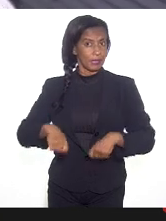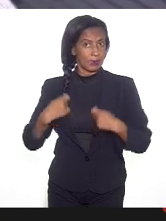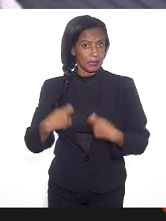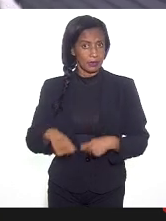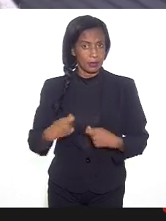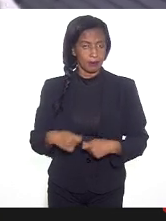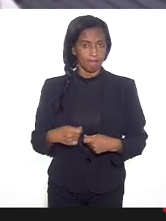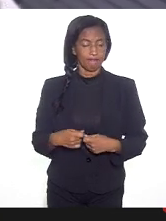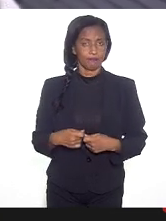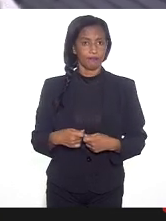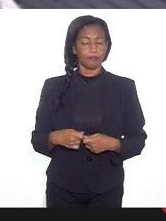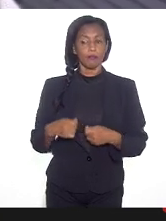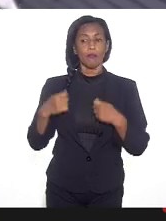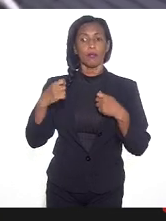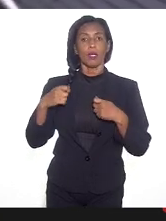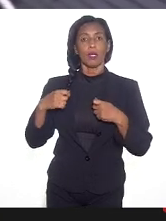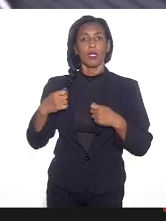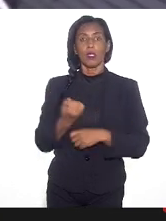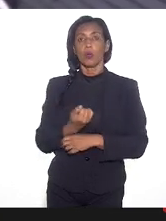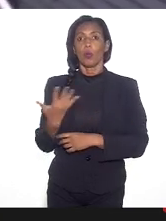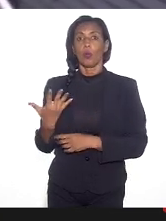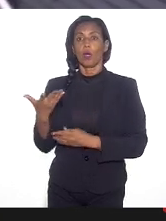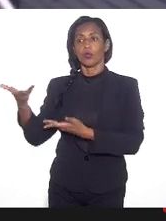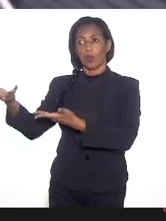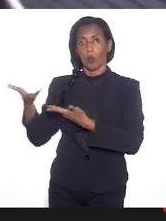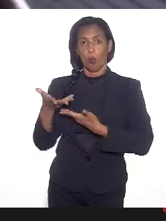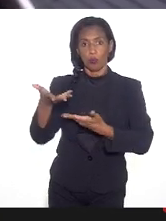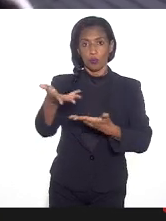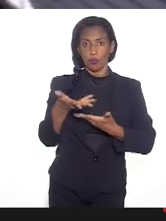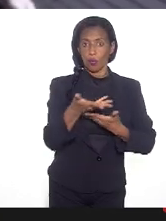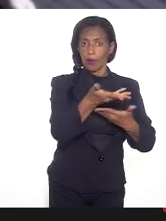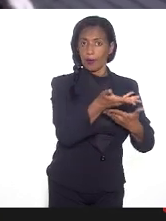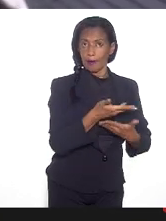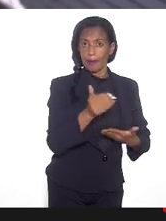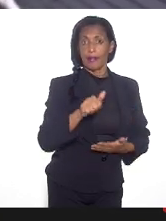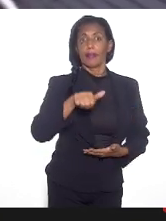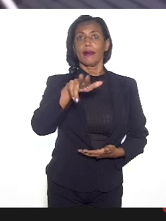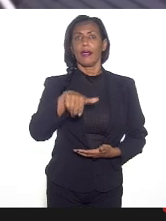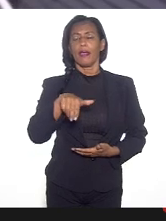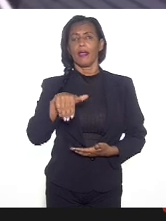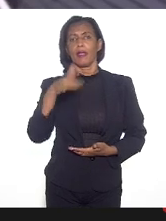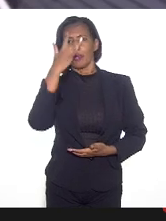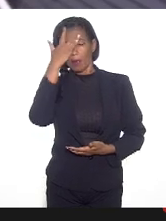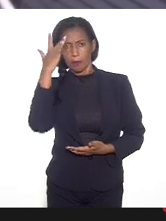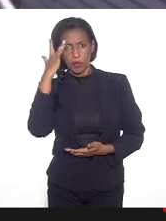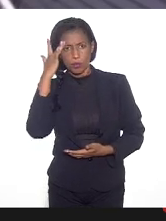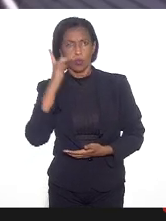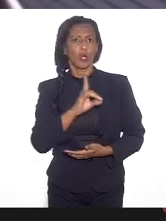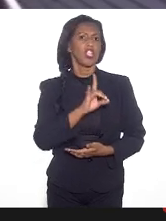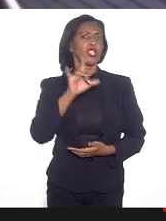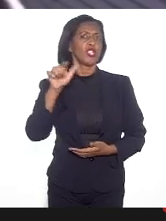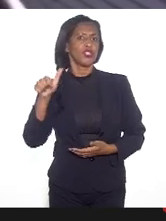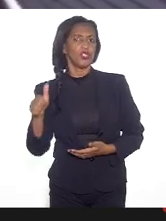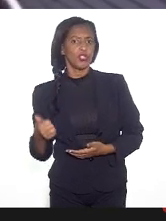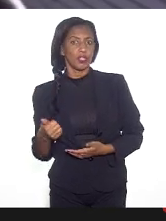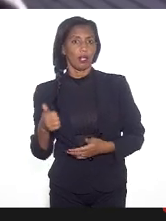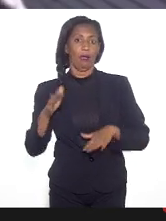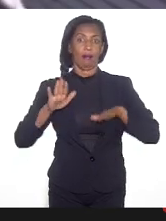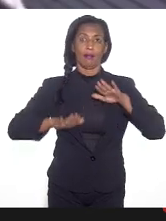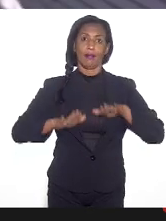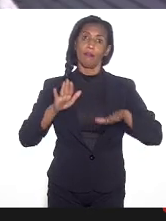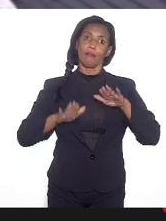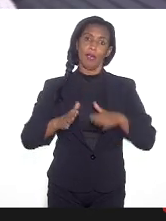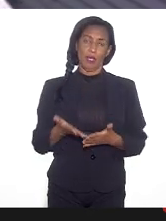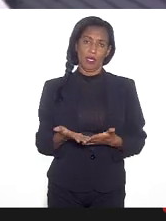vai convocar. Agora, quem são essas pessoas e que dia que a gente depende